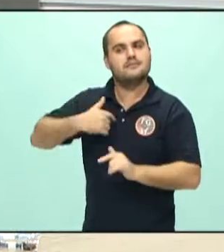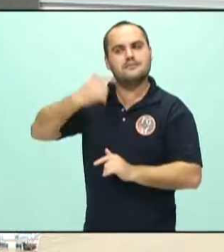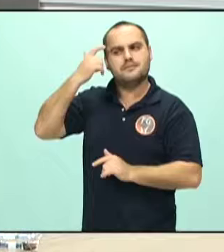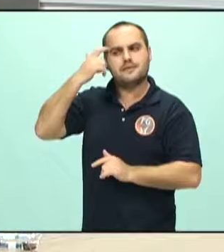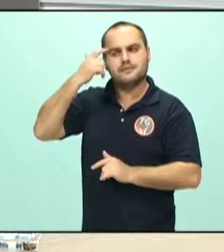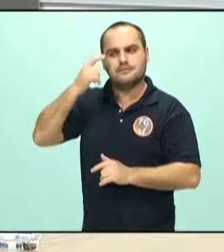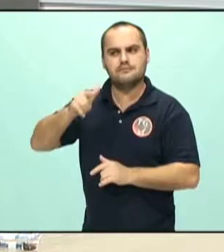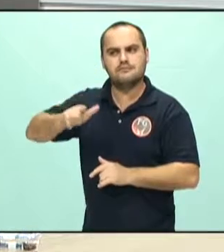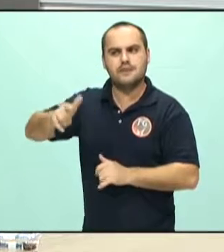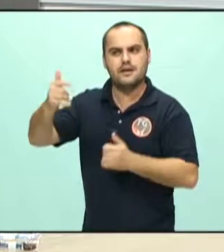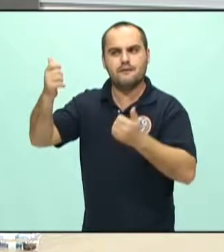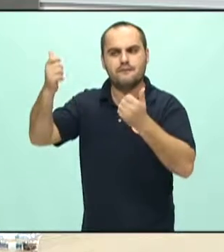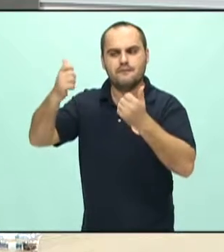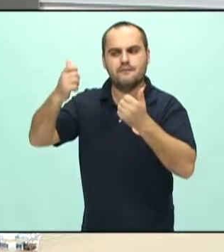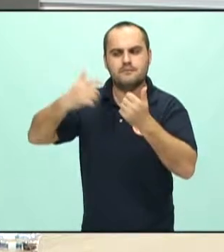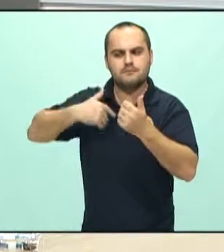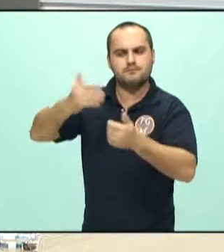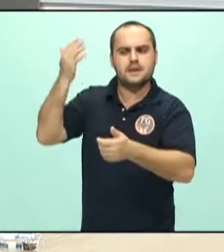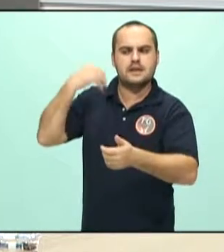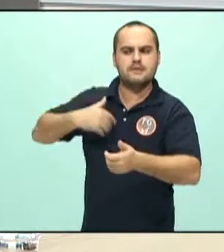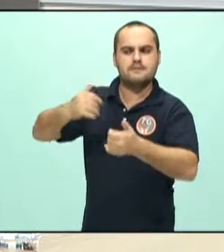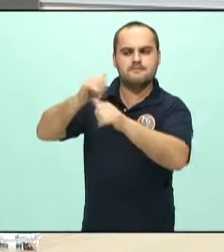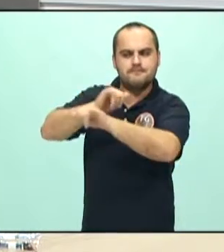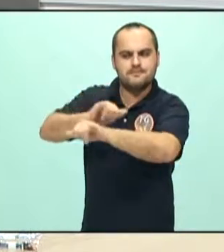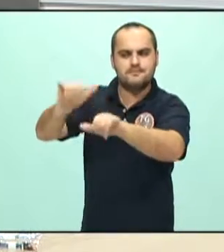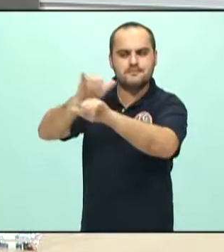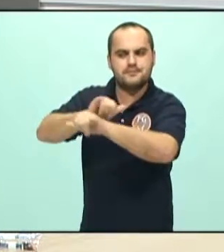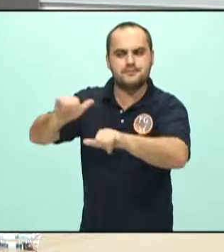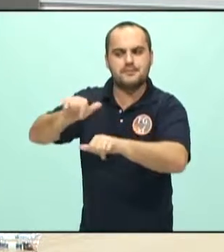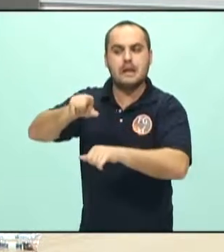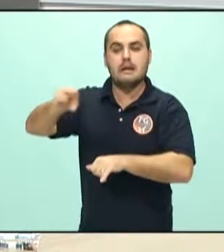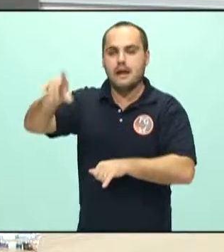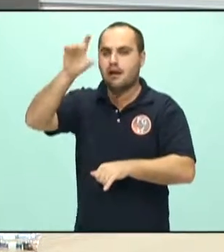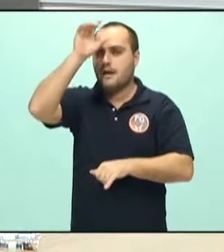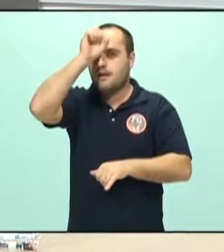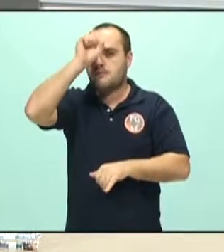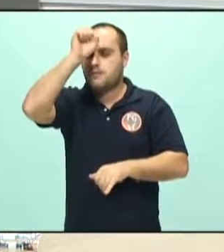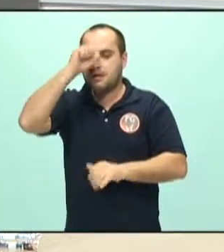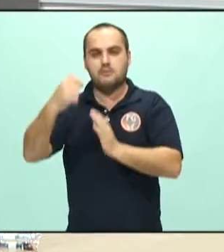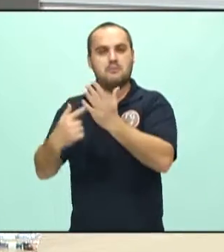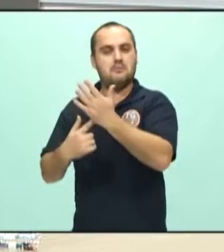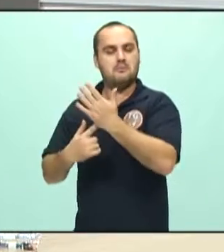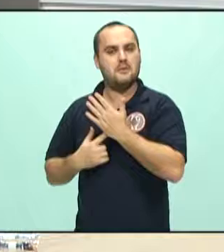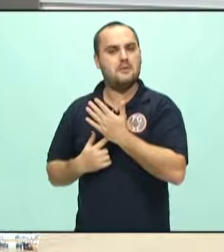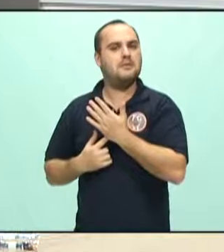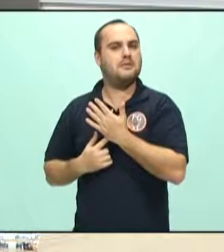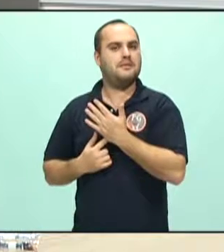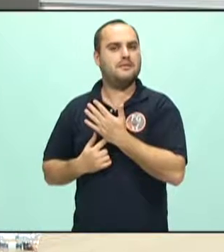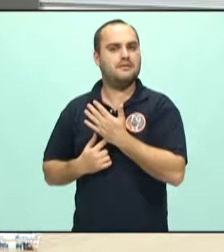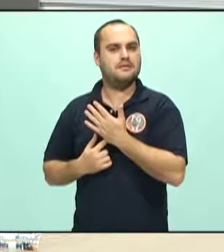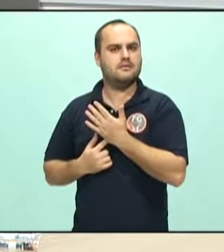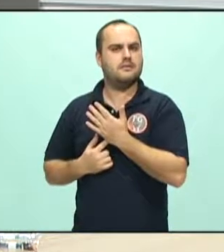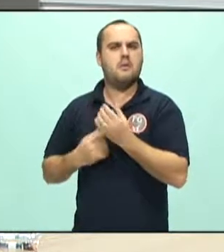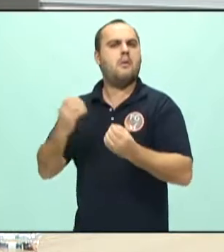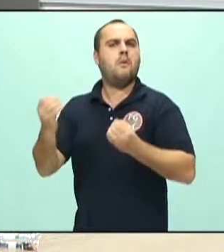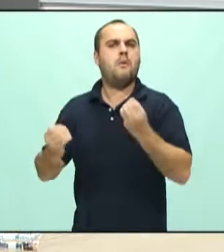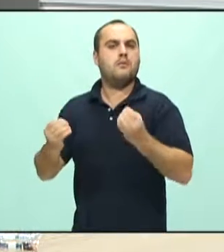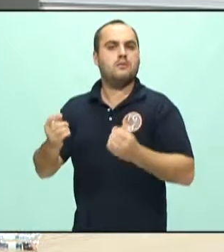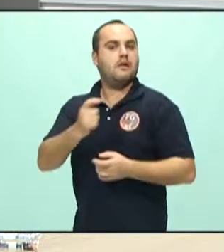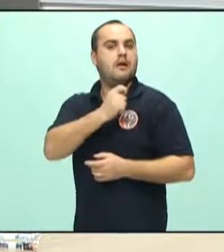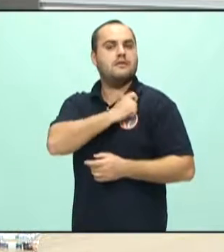e aquilo marca e aquilo é levado de alguma forma né nas suas atitudes que vão influenciar as pessoas que estão no seu convívio